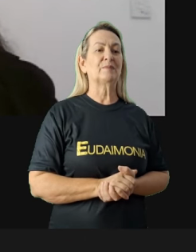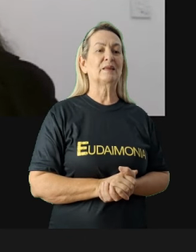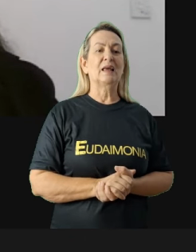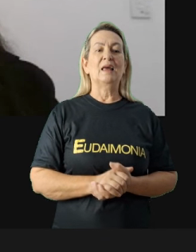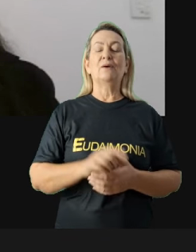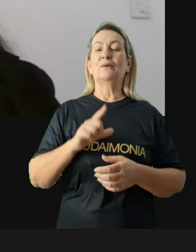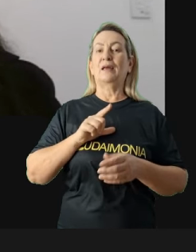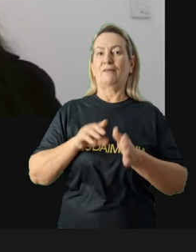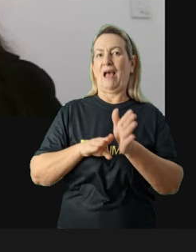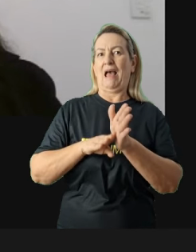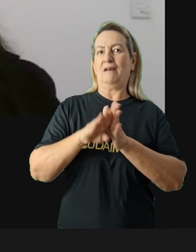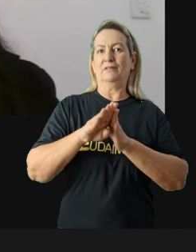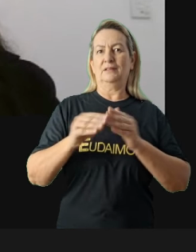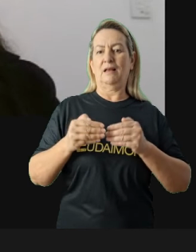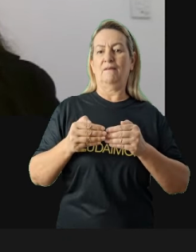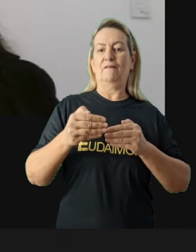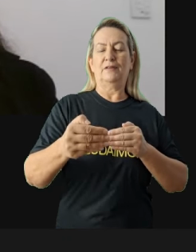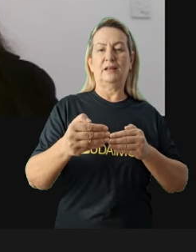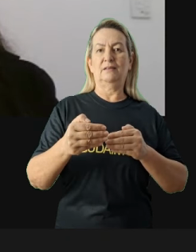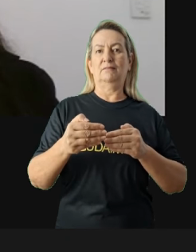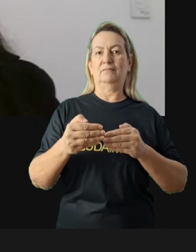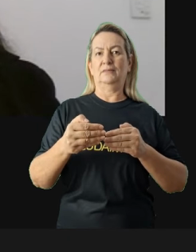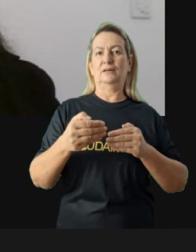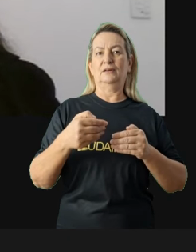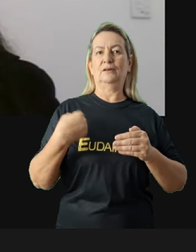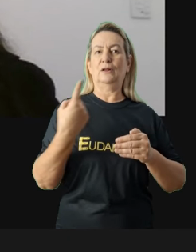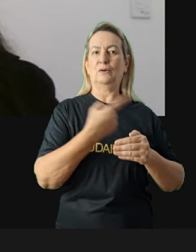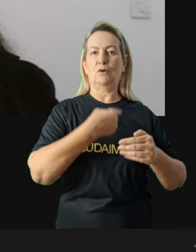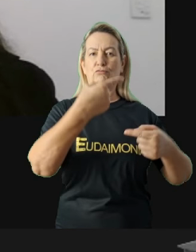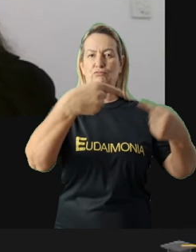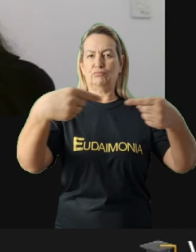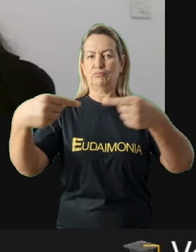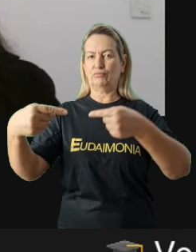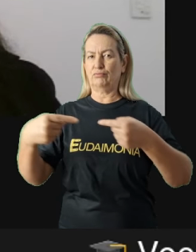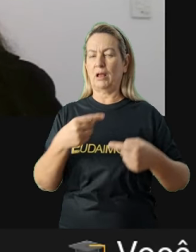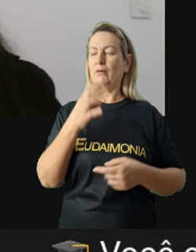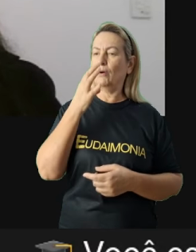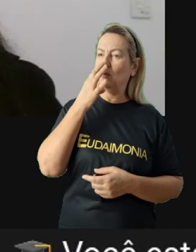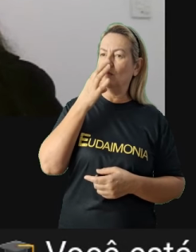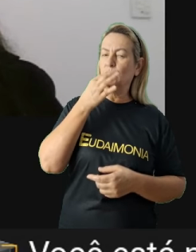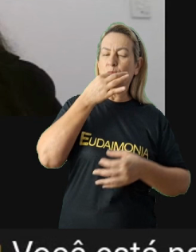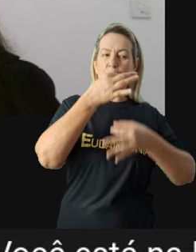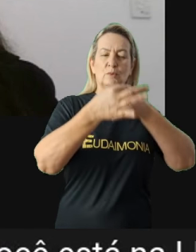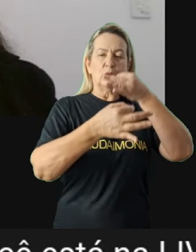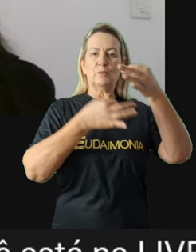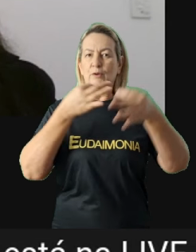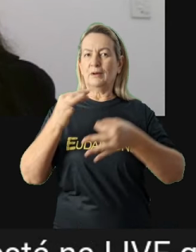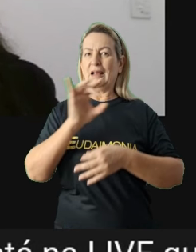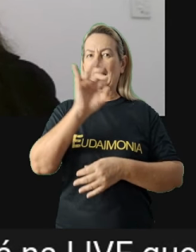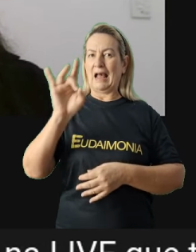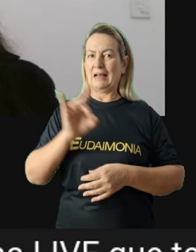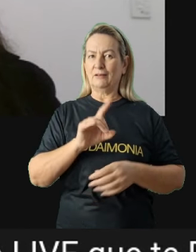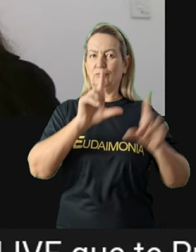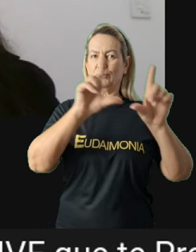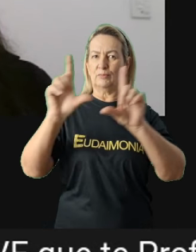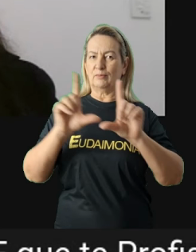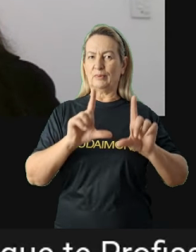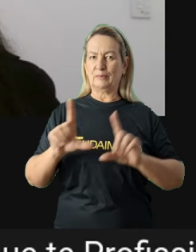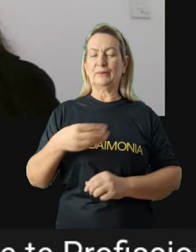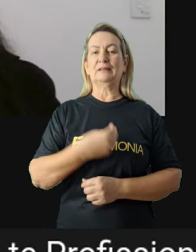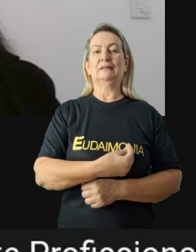quero antecipar um passo na nossa conversa, inspirado por vocês todos